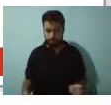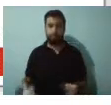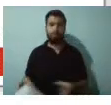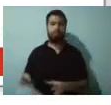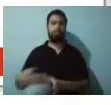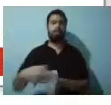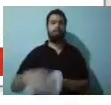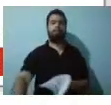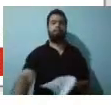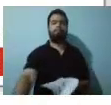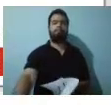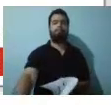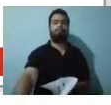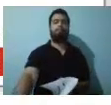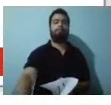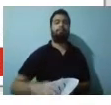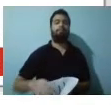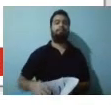Então, vamos lá.